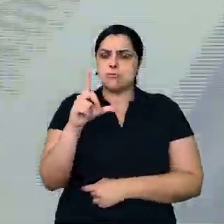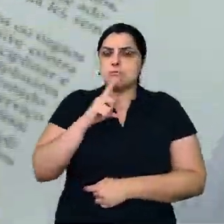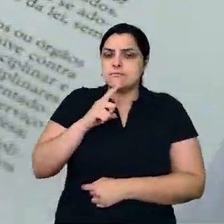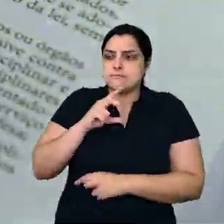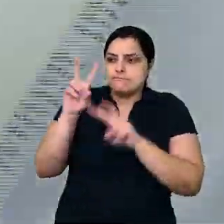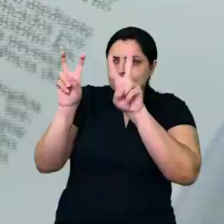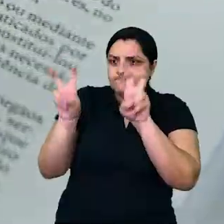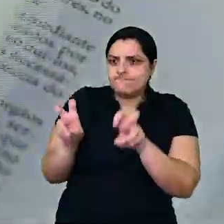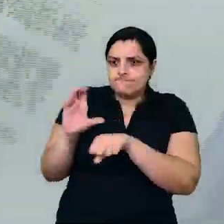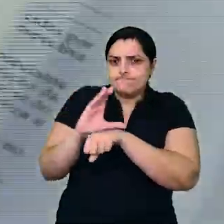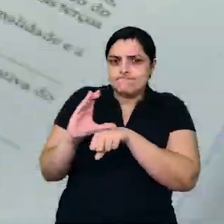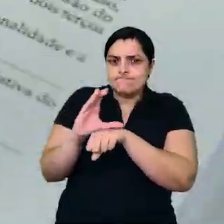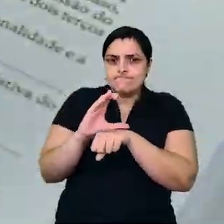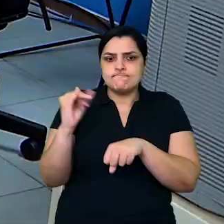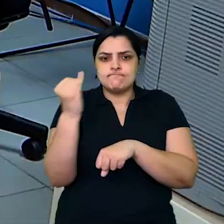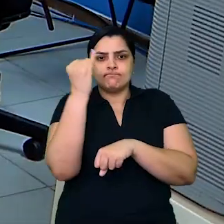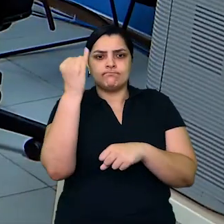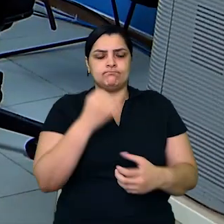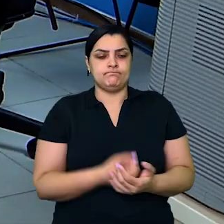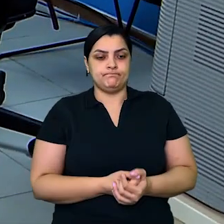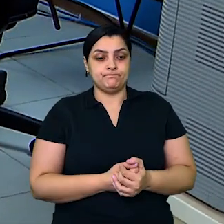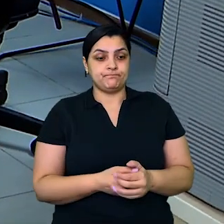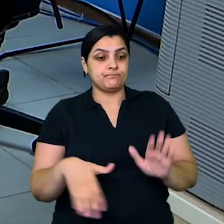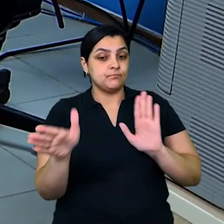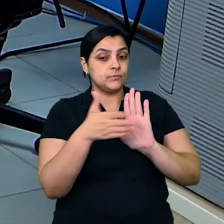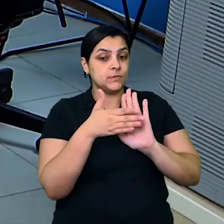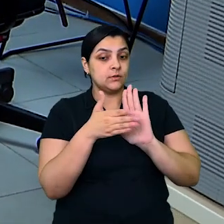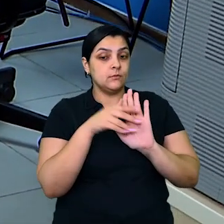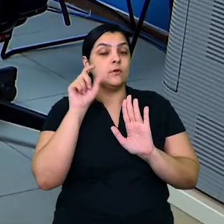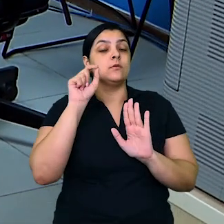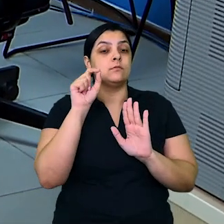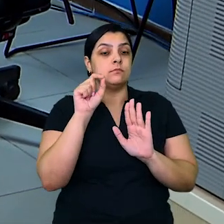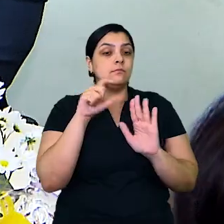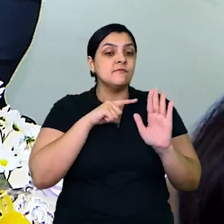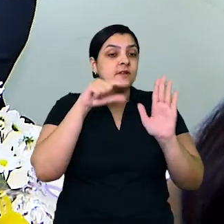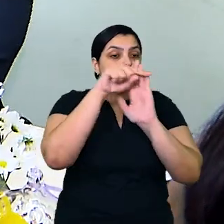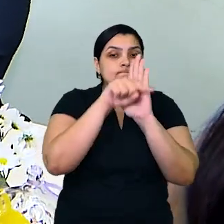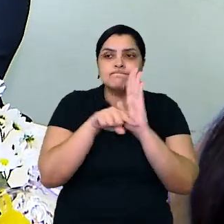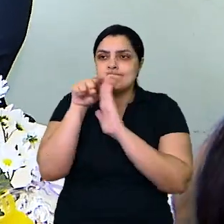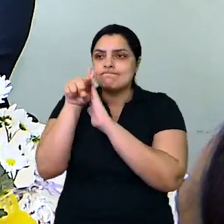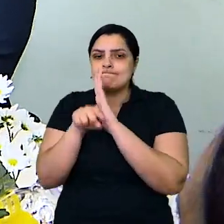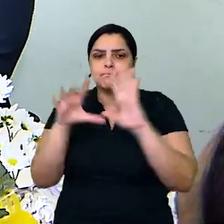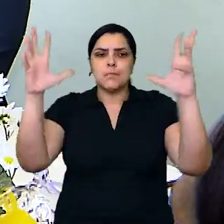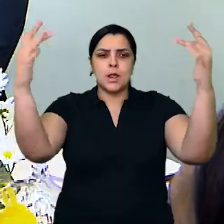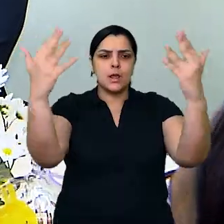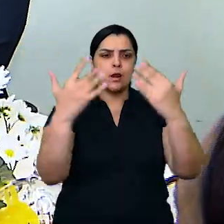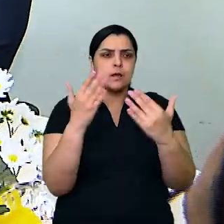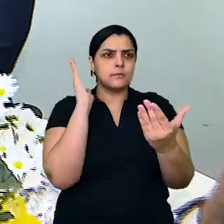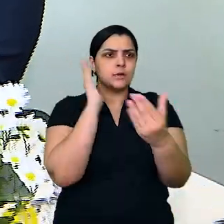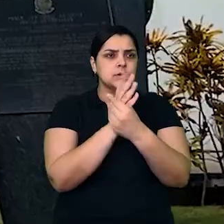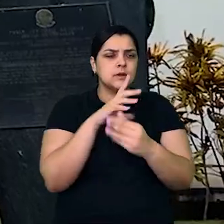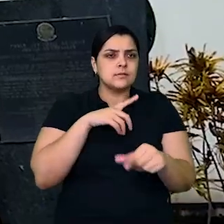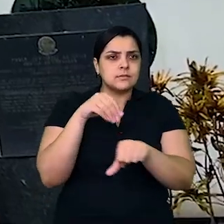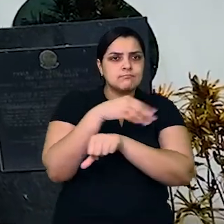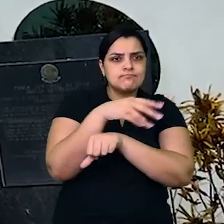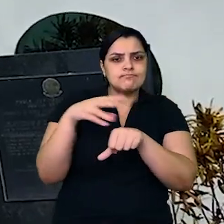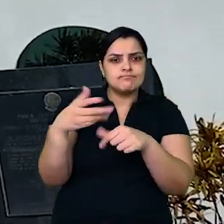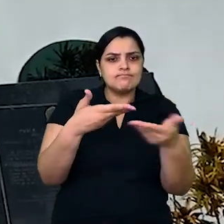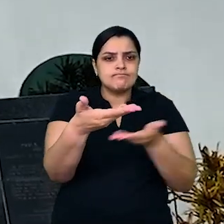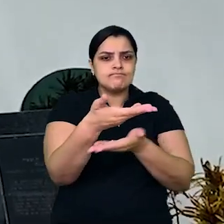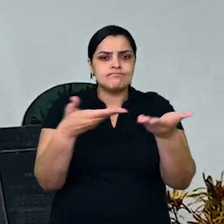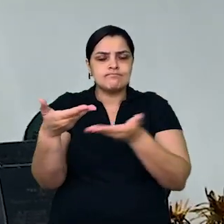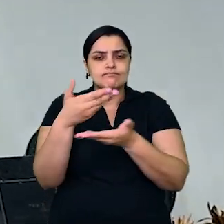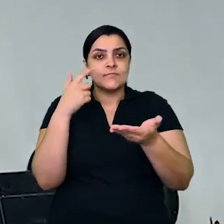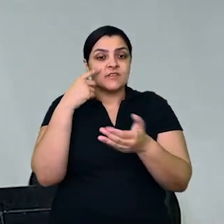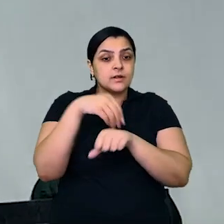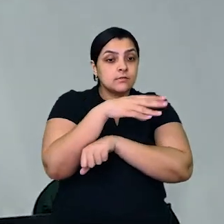questão constitucional relevante. A proposta é realizar um mutirão de conciliações envolvendo esses processos com o